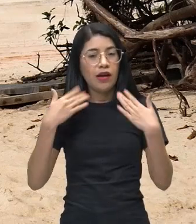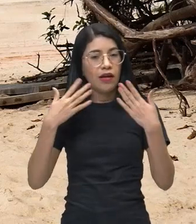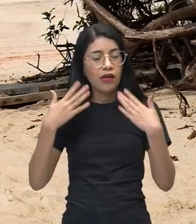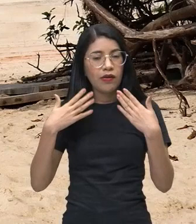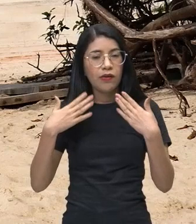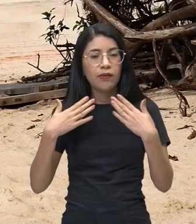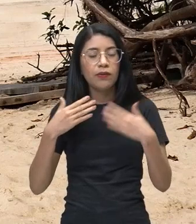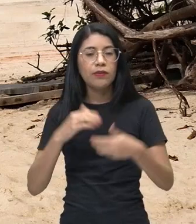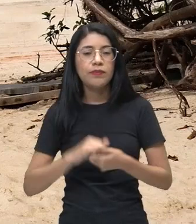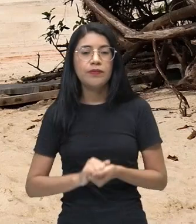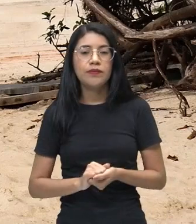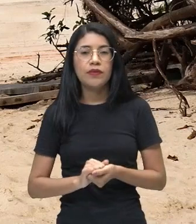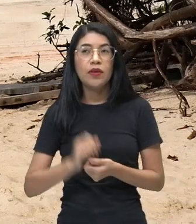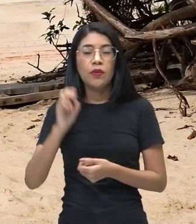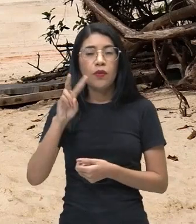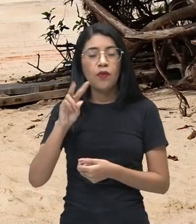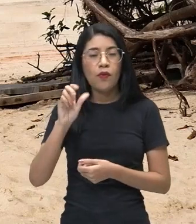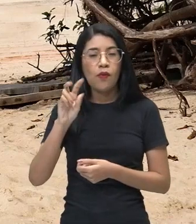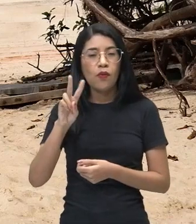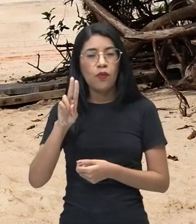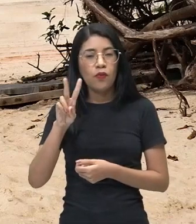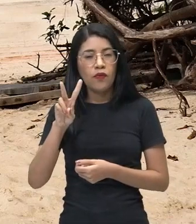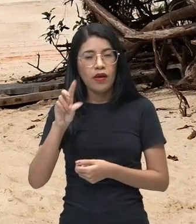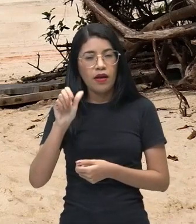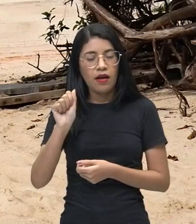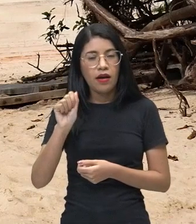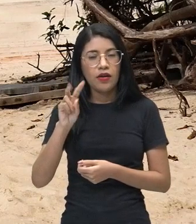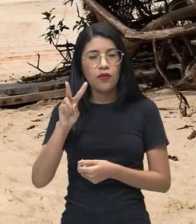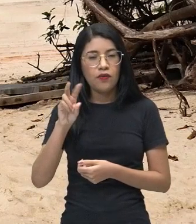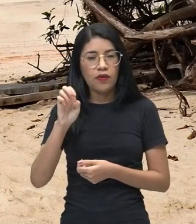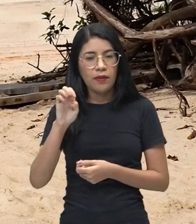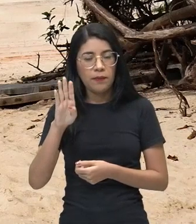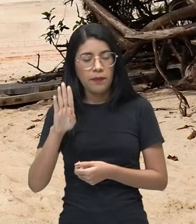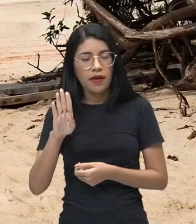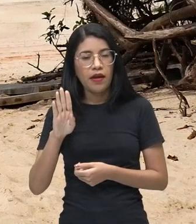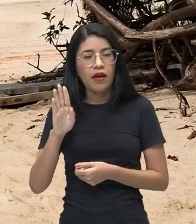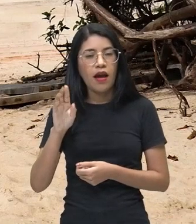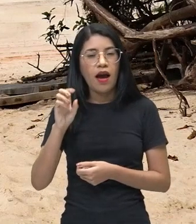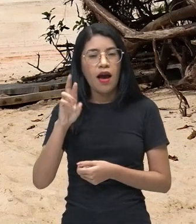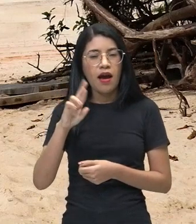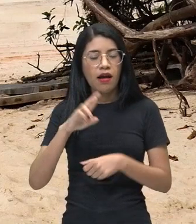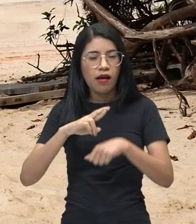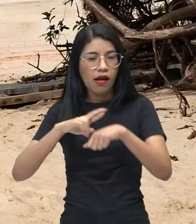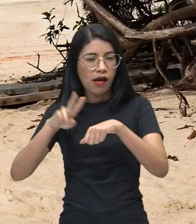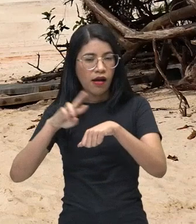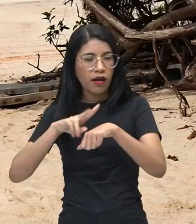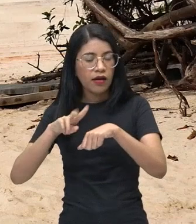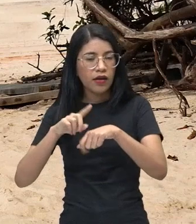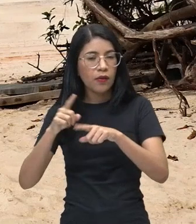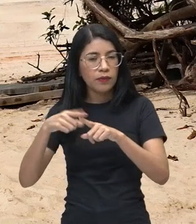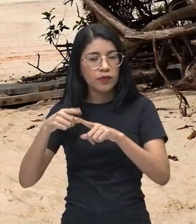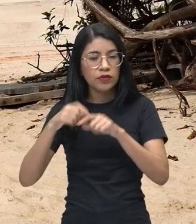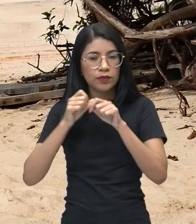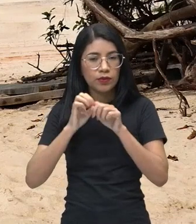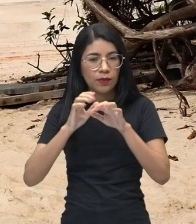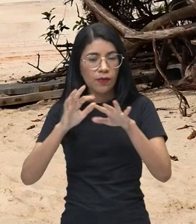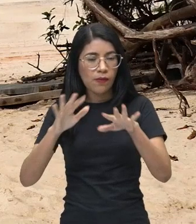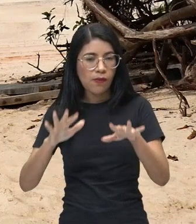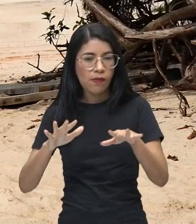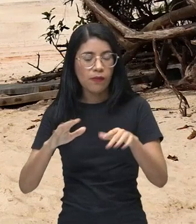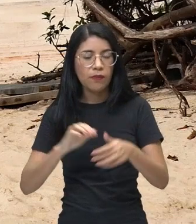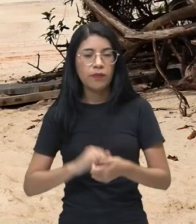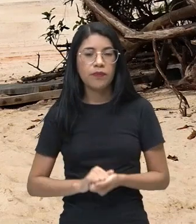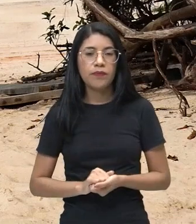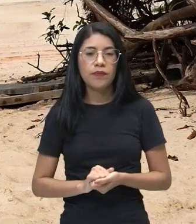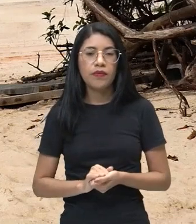desses raios que nós temos, a irradiação é um tipo de propagação de calor. Observa comigo